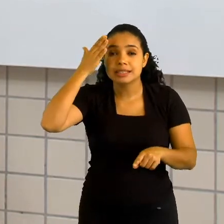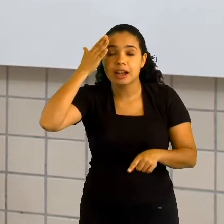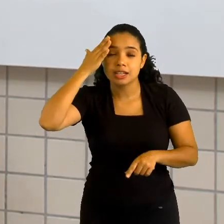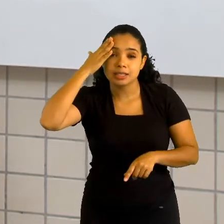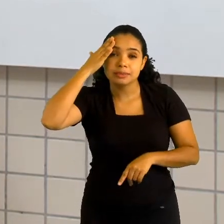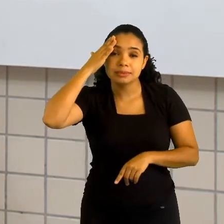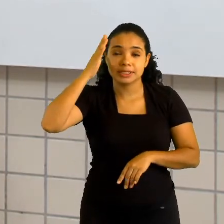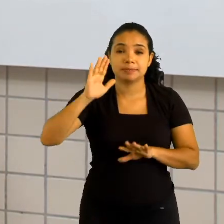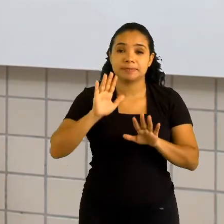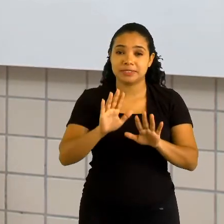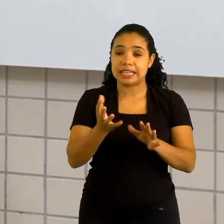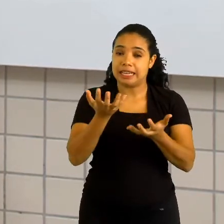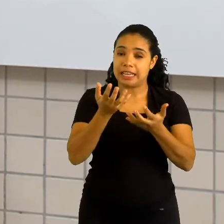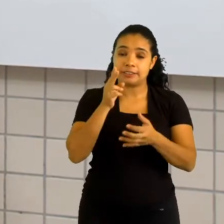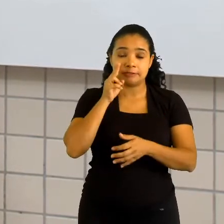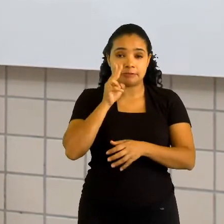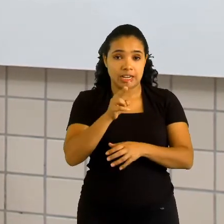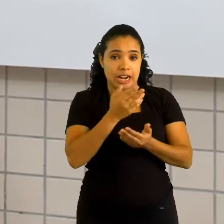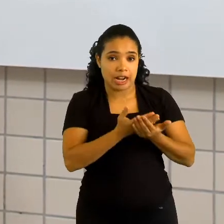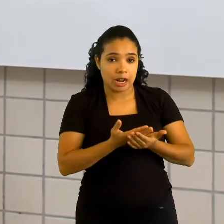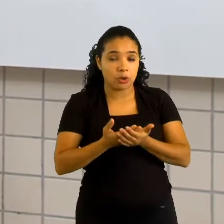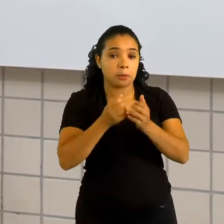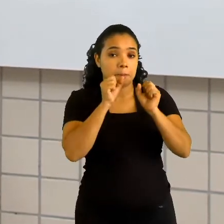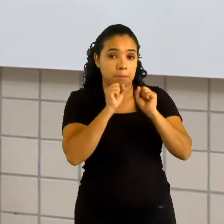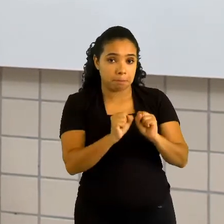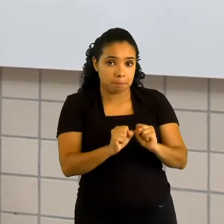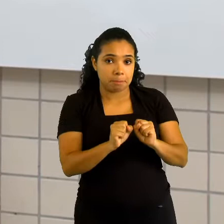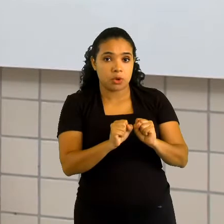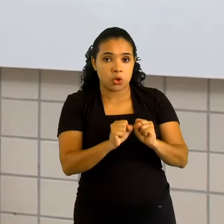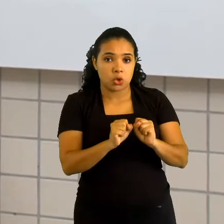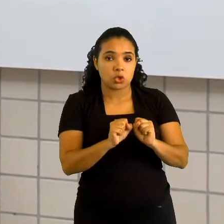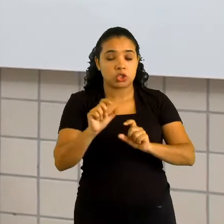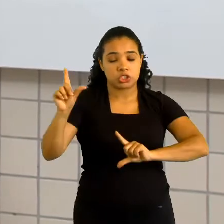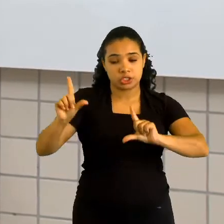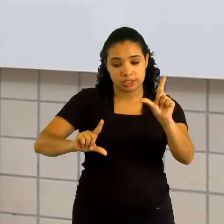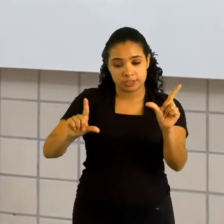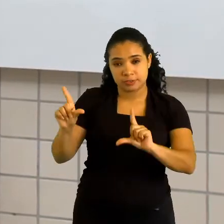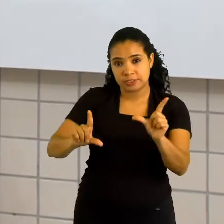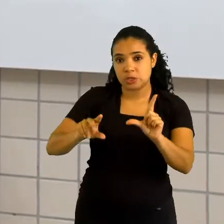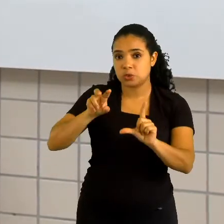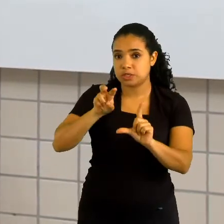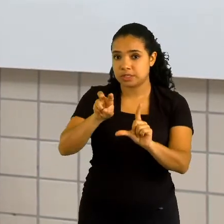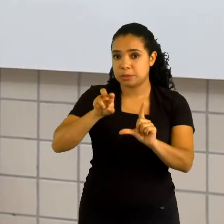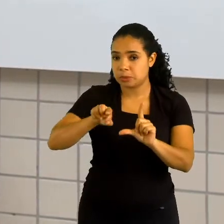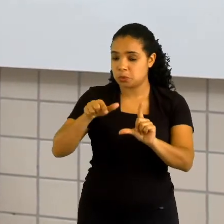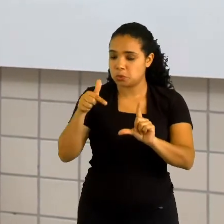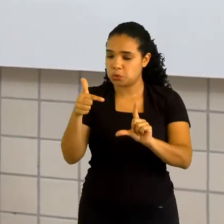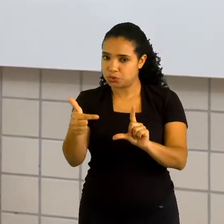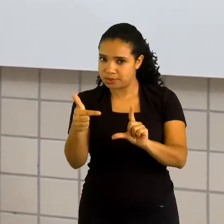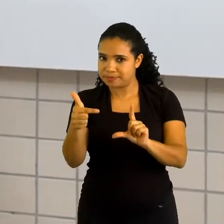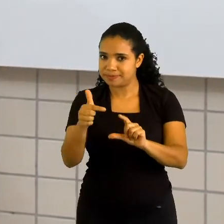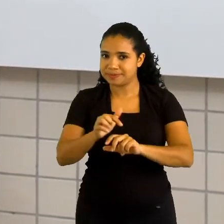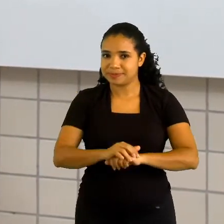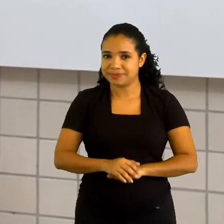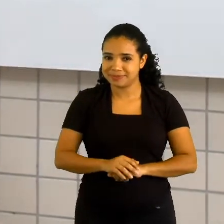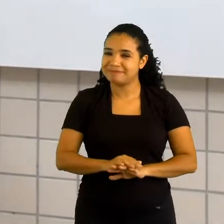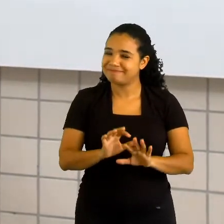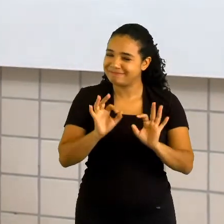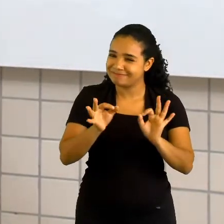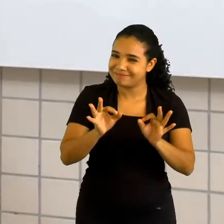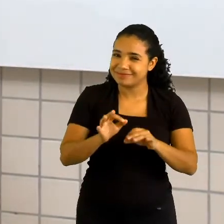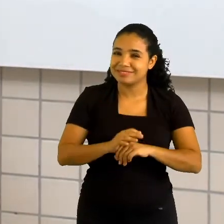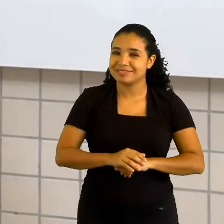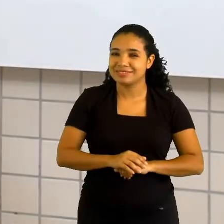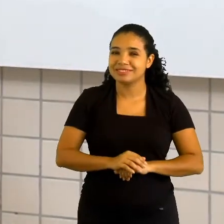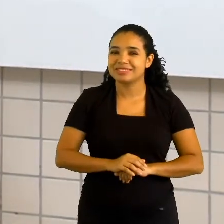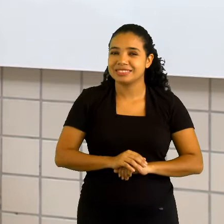se você quiser assistir essa aula, você pode programar sua televisão no canal 5.2, né? Então você vai